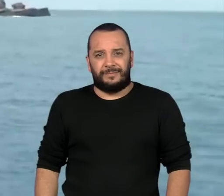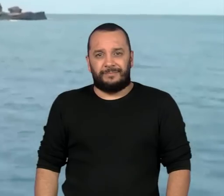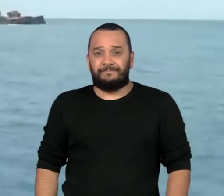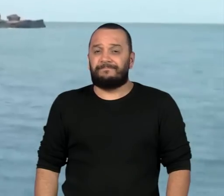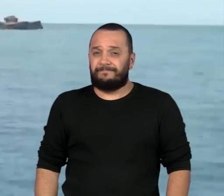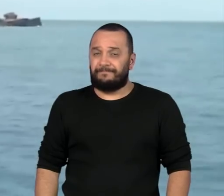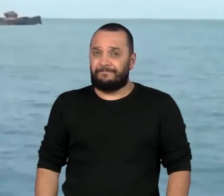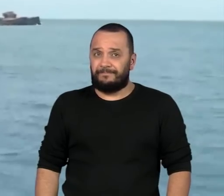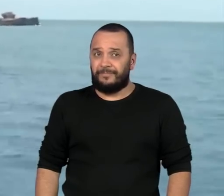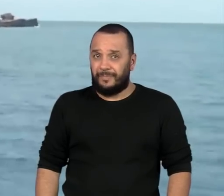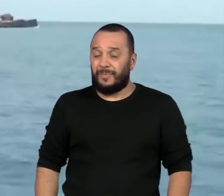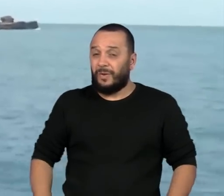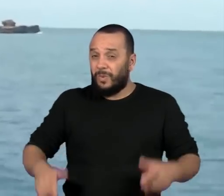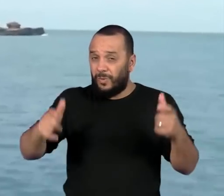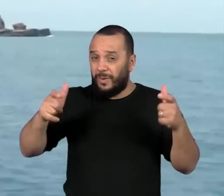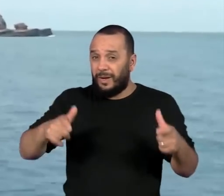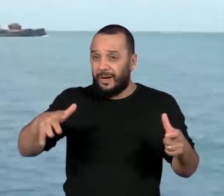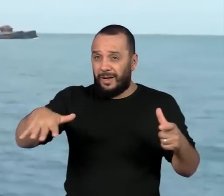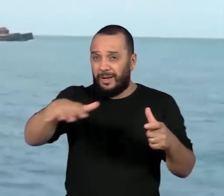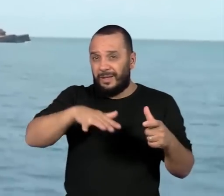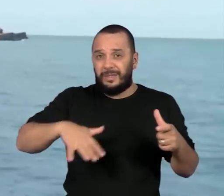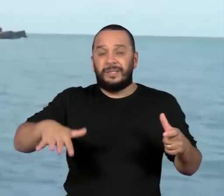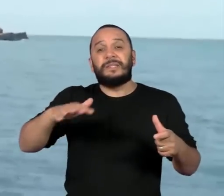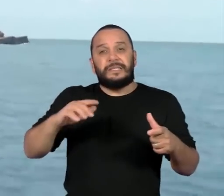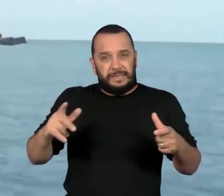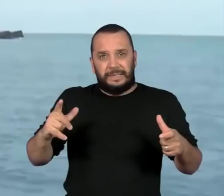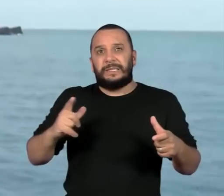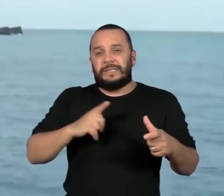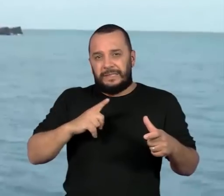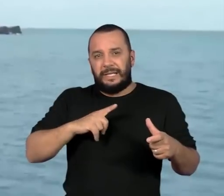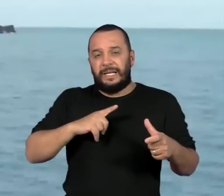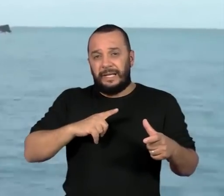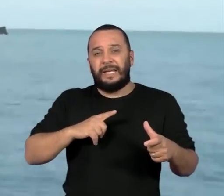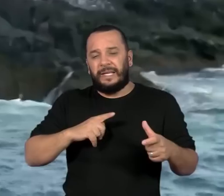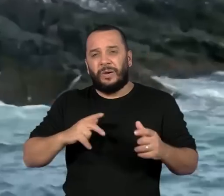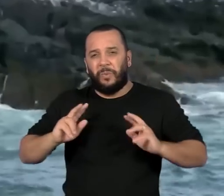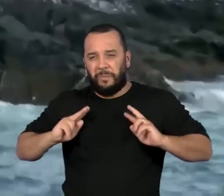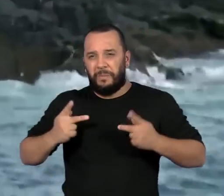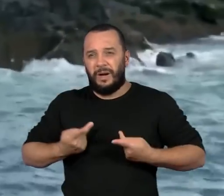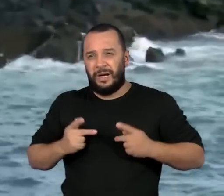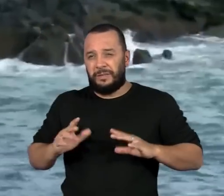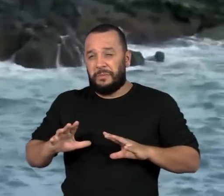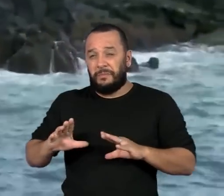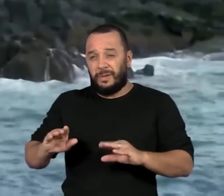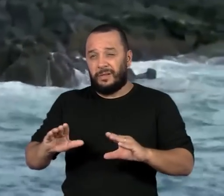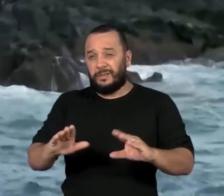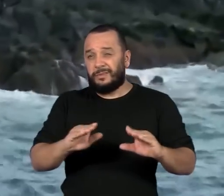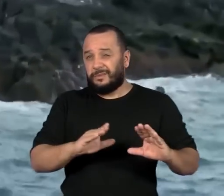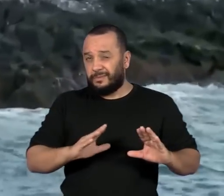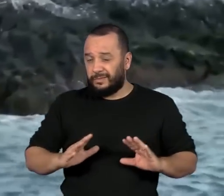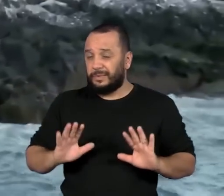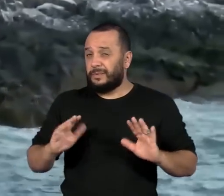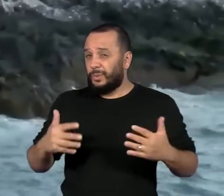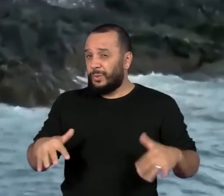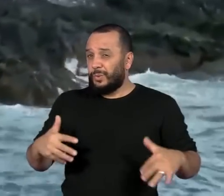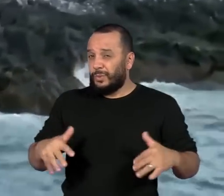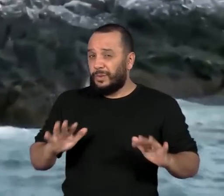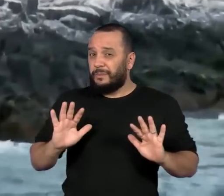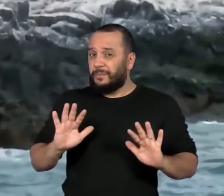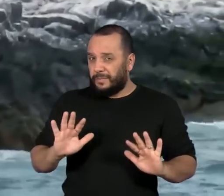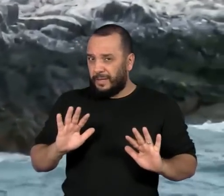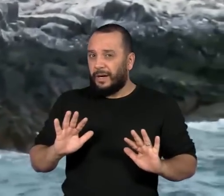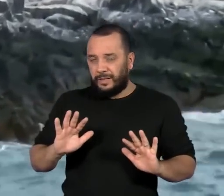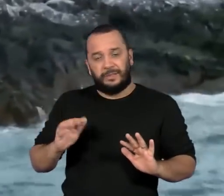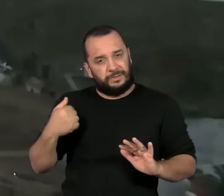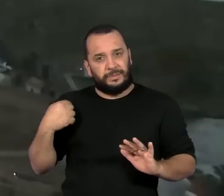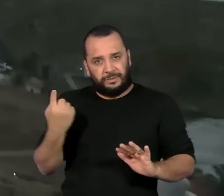A região de Abrolhos sofre diversas pressões causadas por ações humanas. A próxima etapa do estudo será mapear as